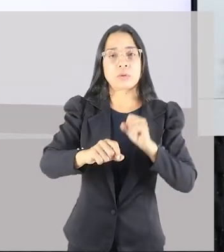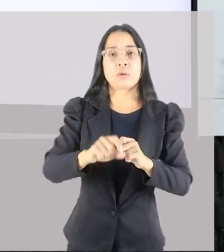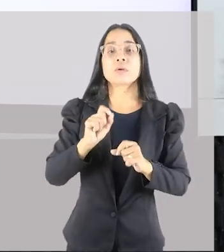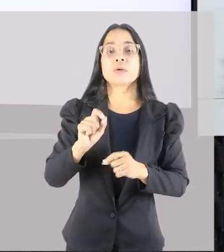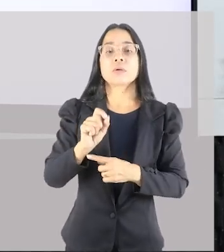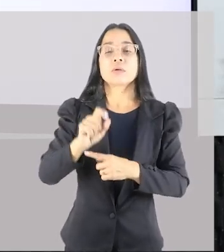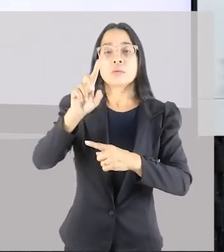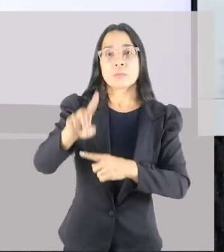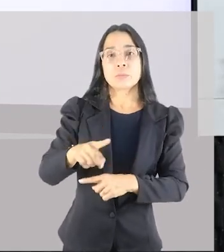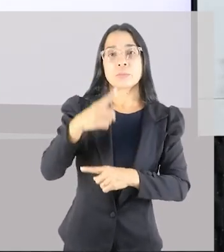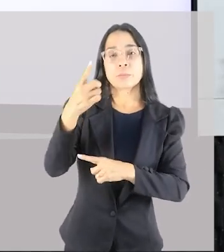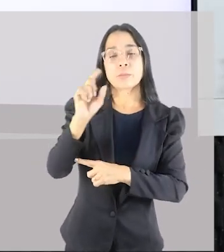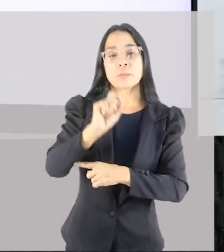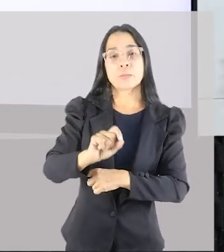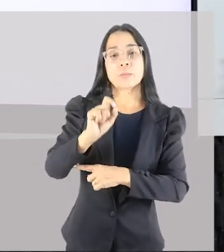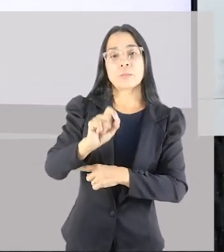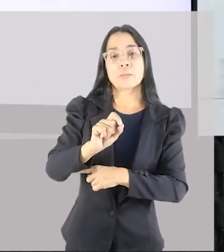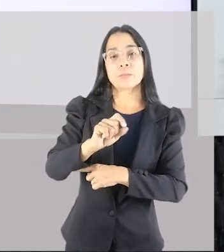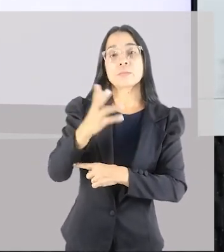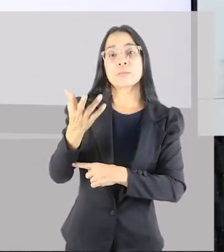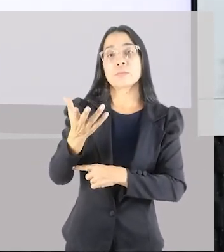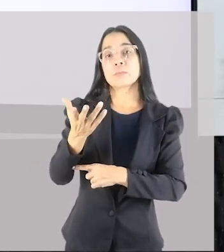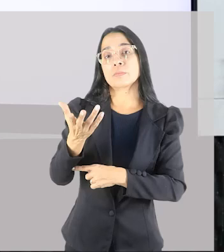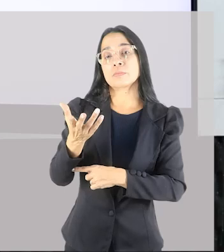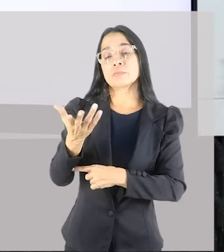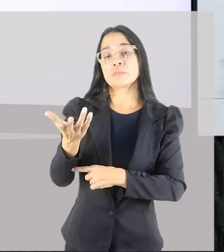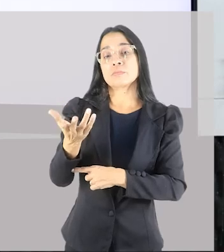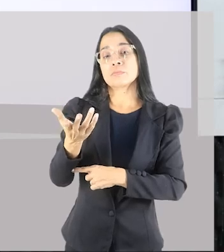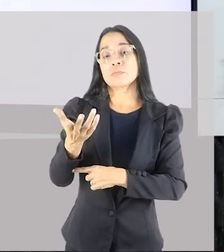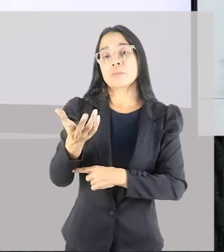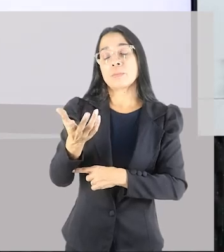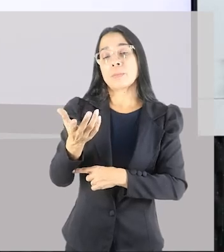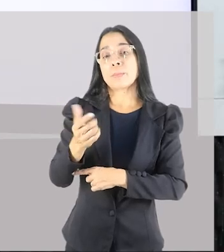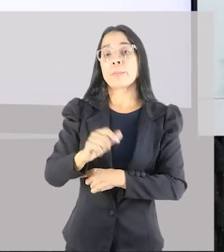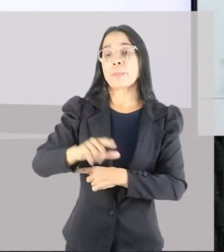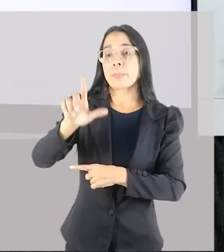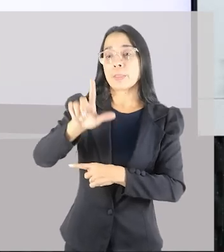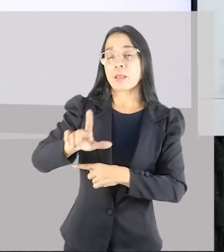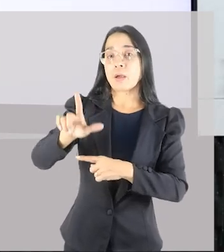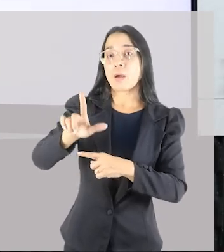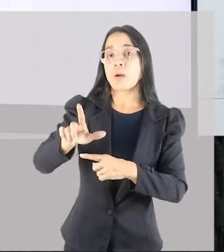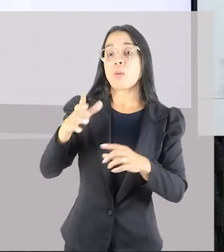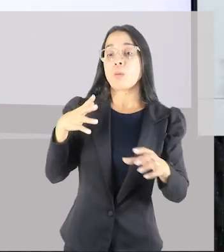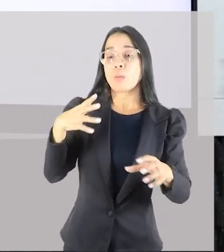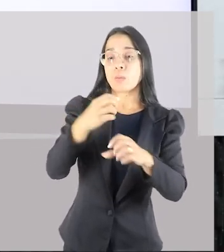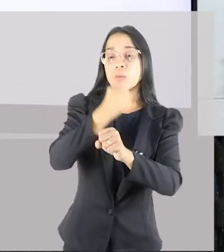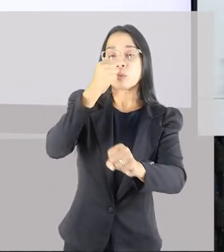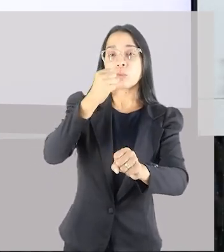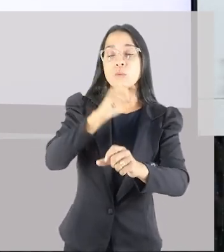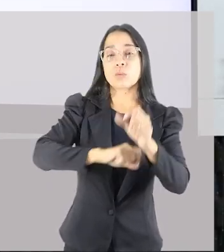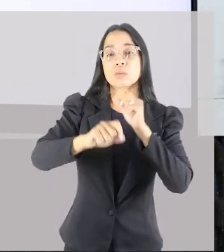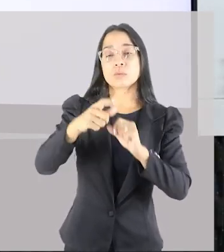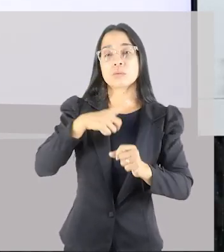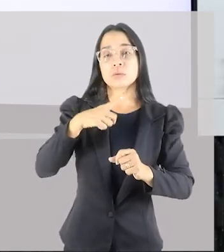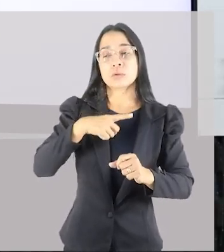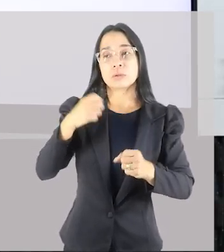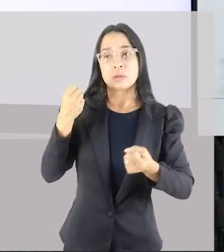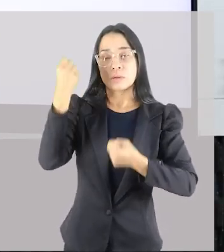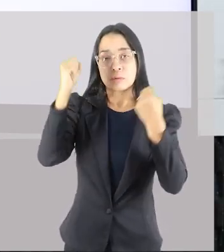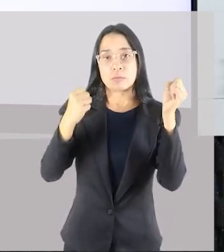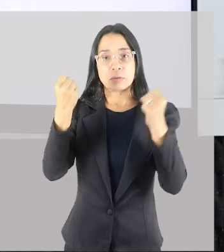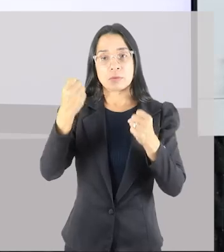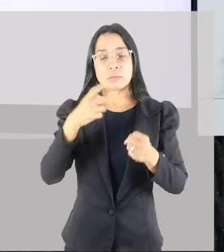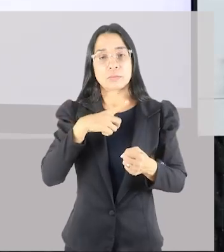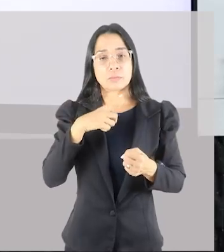ele depois né de tirar todas as despesas o lucro líquido do que ele tem com a fábrica que ele